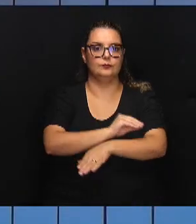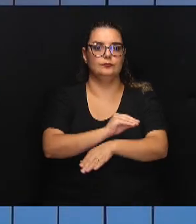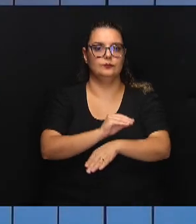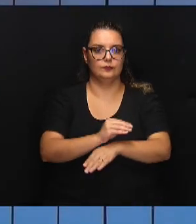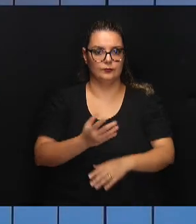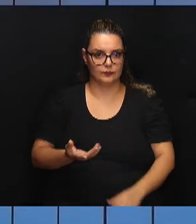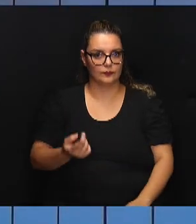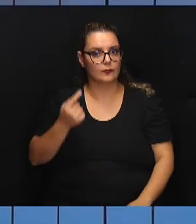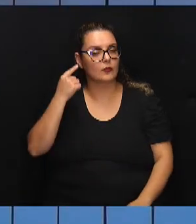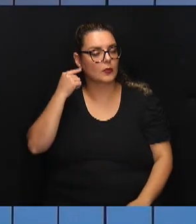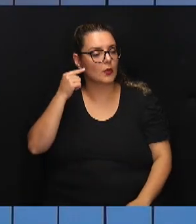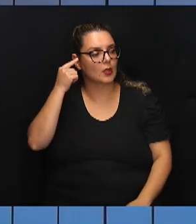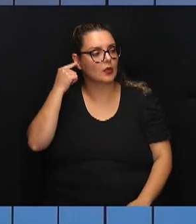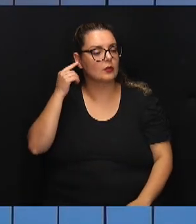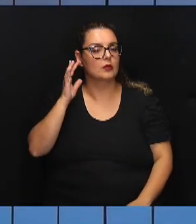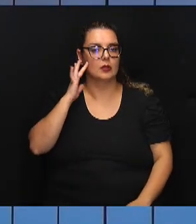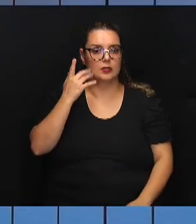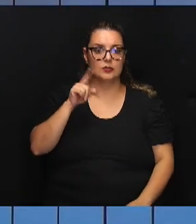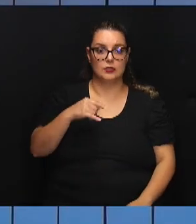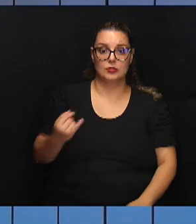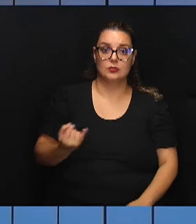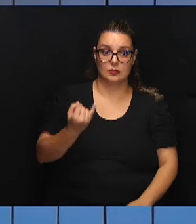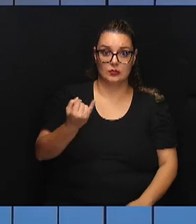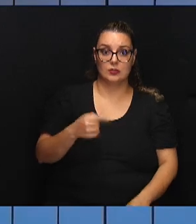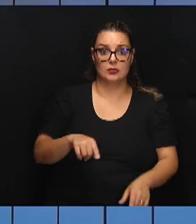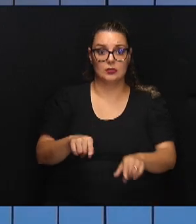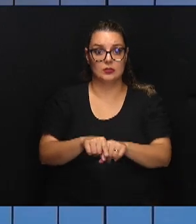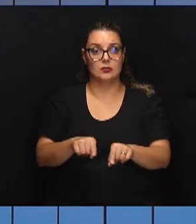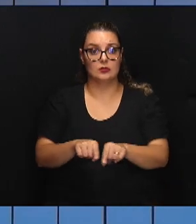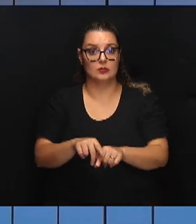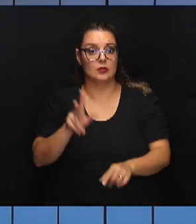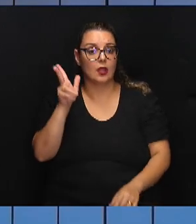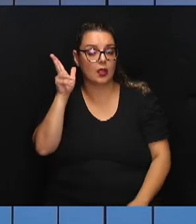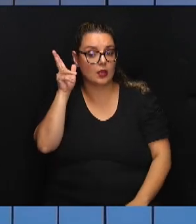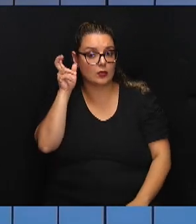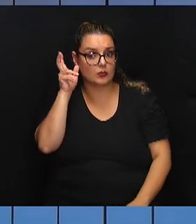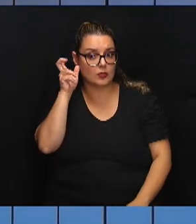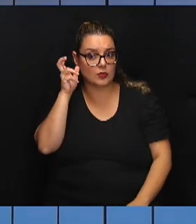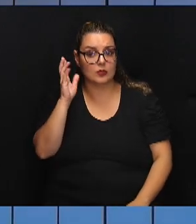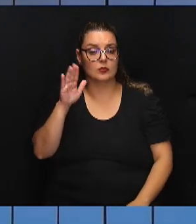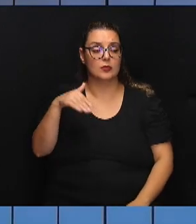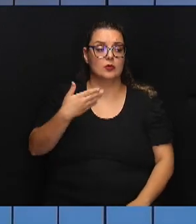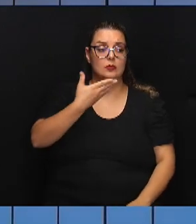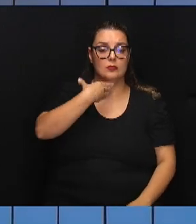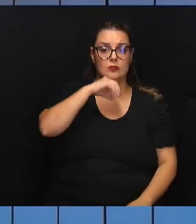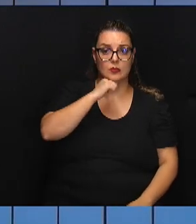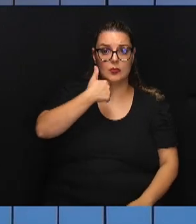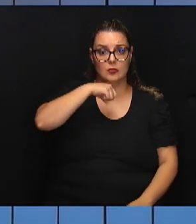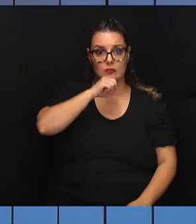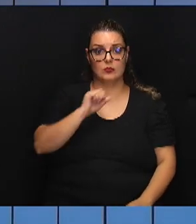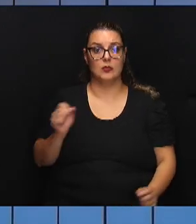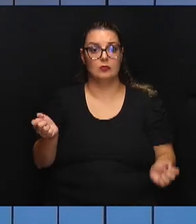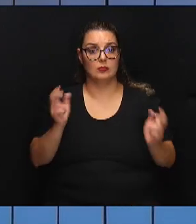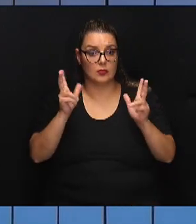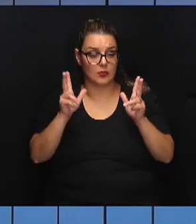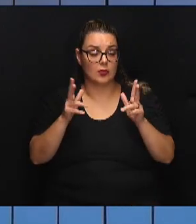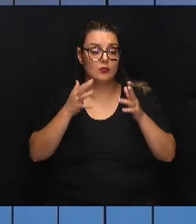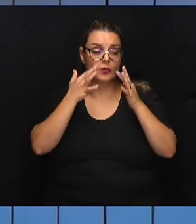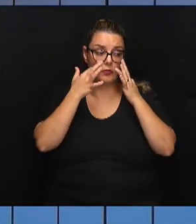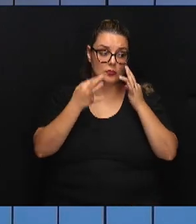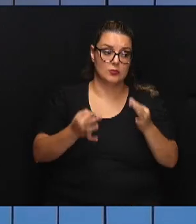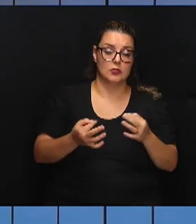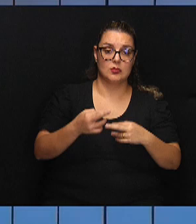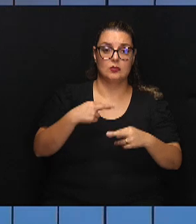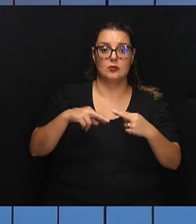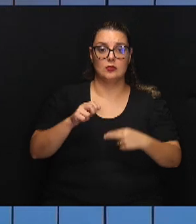né, com os ouvidos, acho importante a gente falar sobre também a audição. Quando que os pais precisam aí ficar atentos com relação